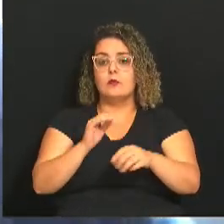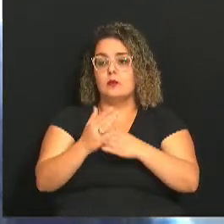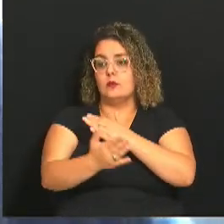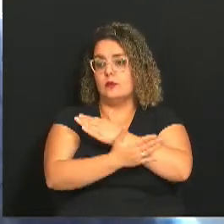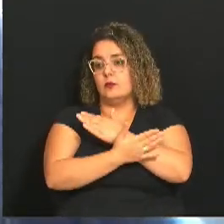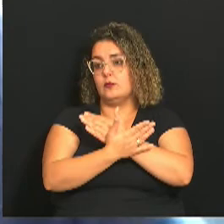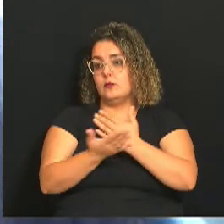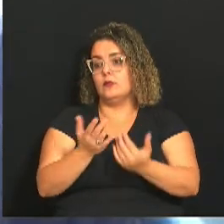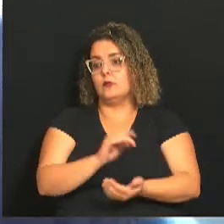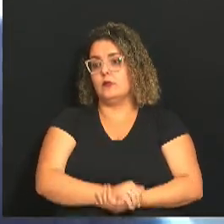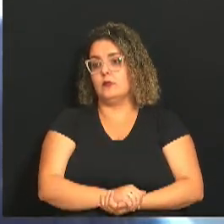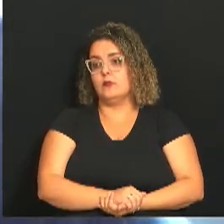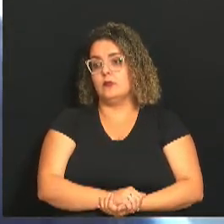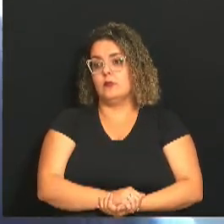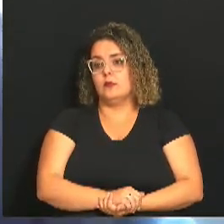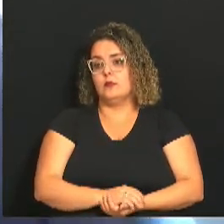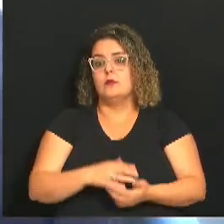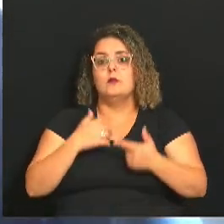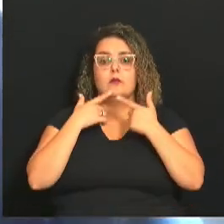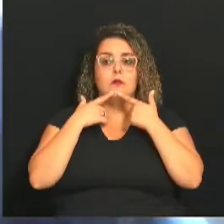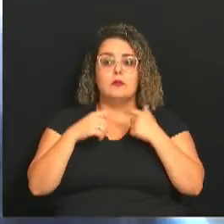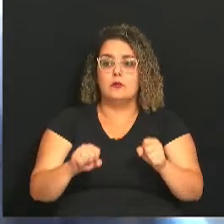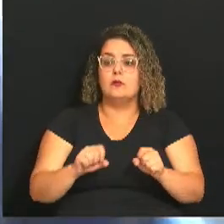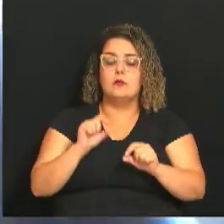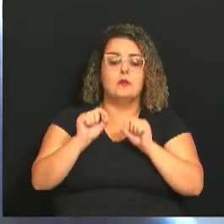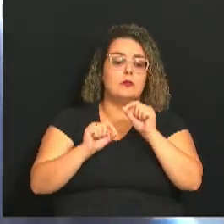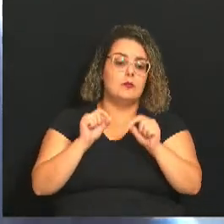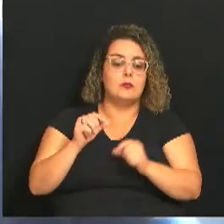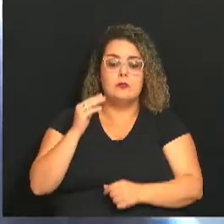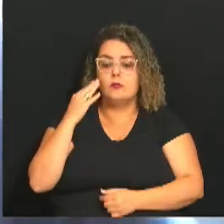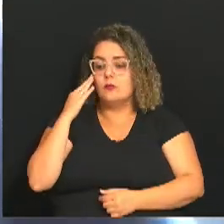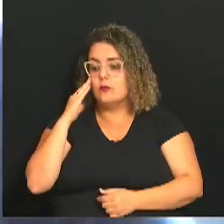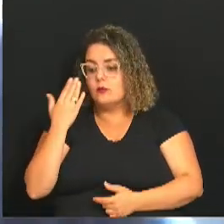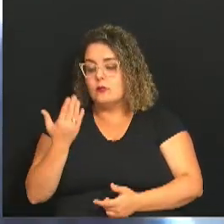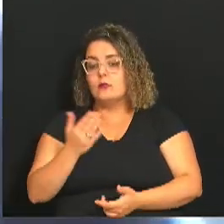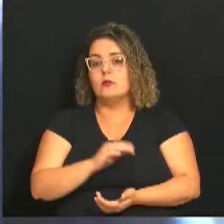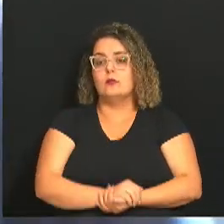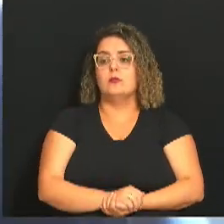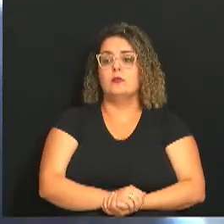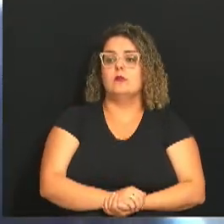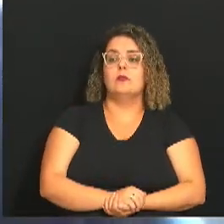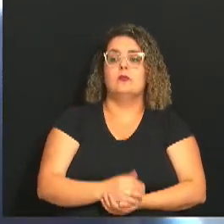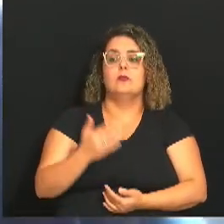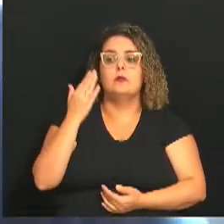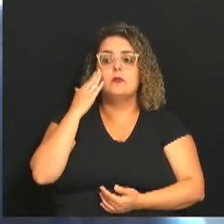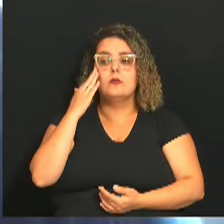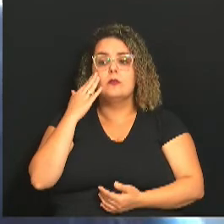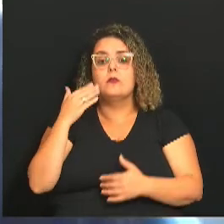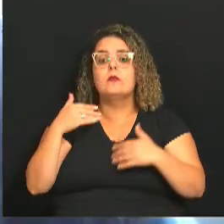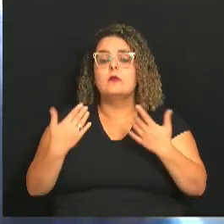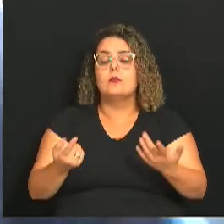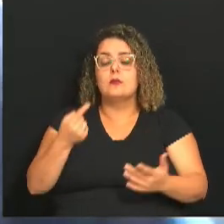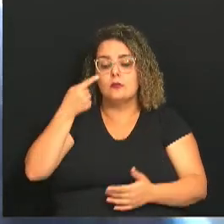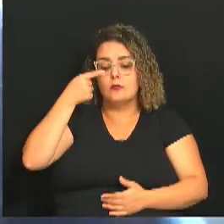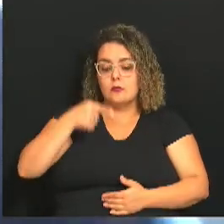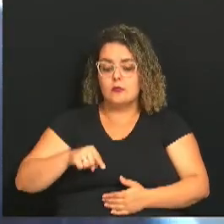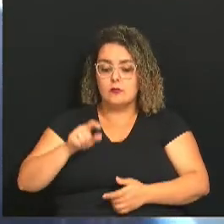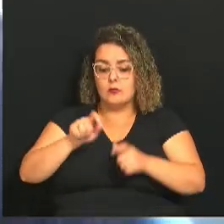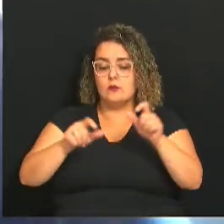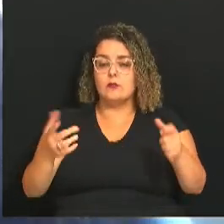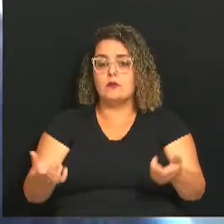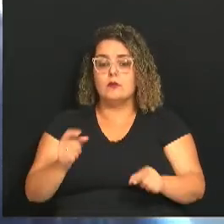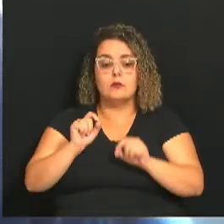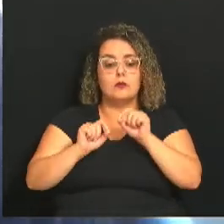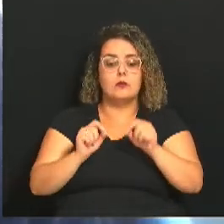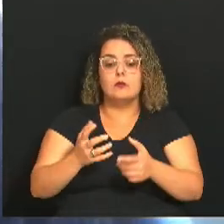né? Até a questão de linguagem, o que eles entendem, para a gente saber, né, qual é o perfil das pessoas, o que eles querem,